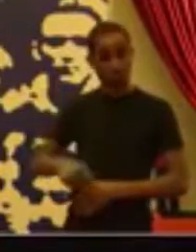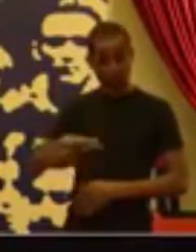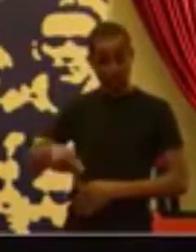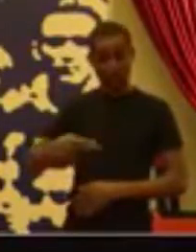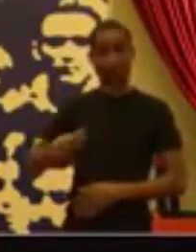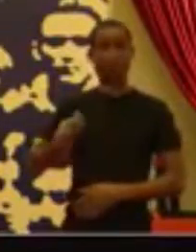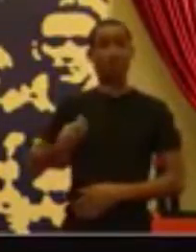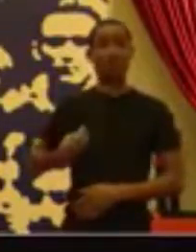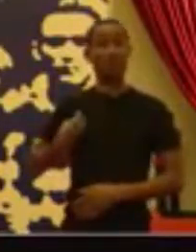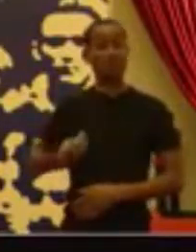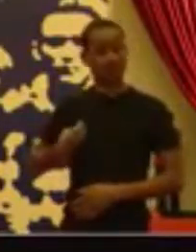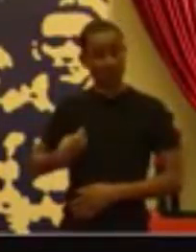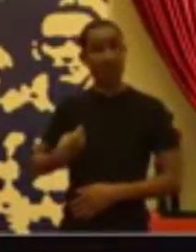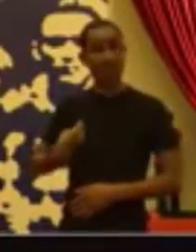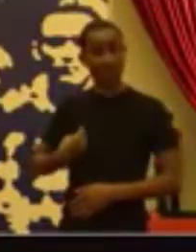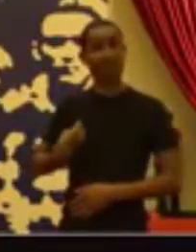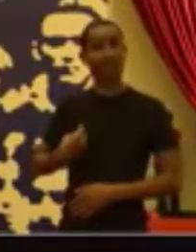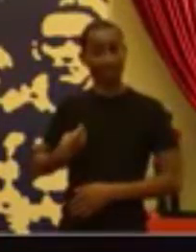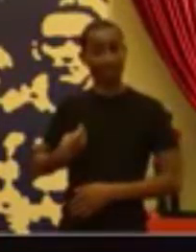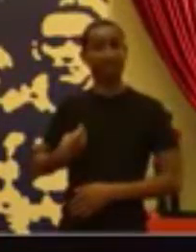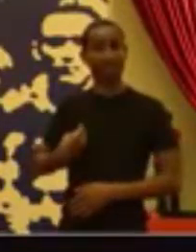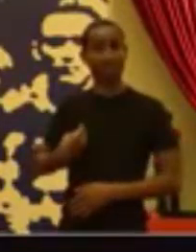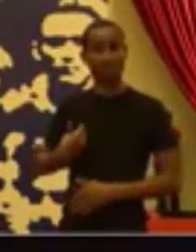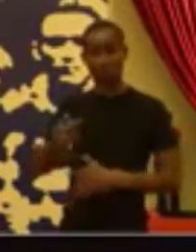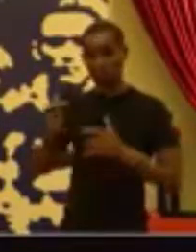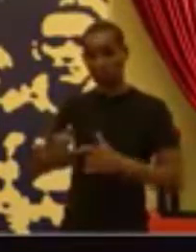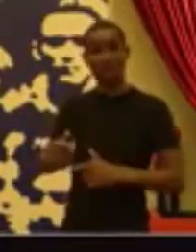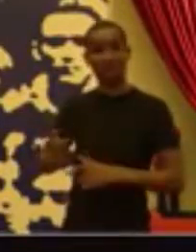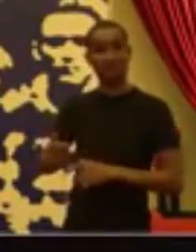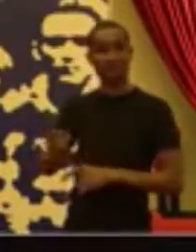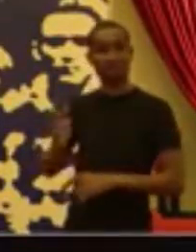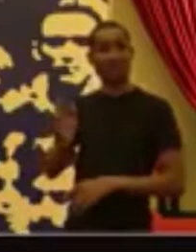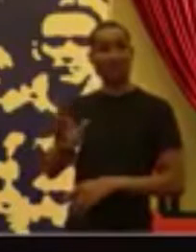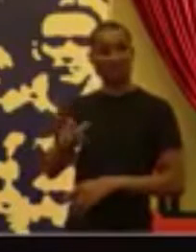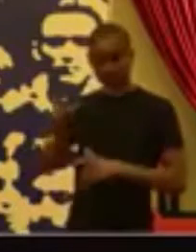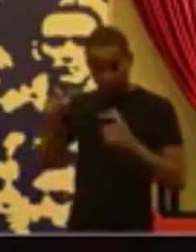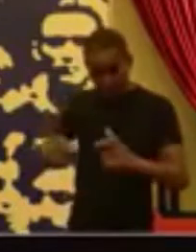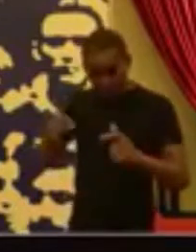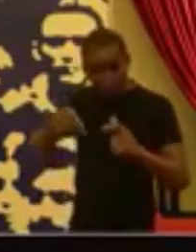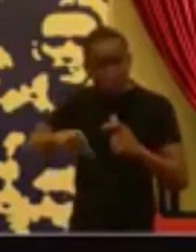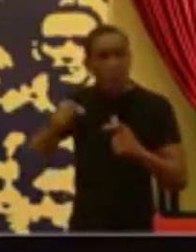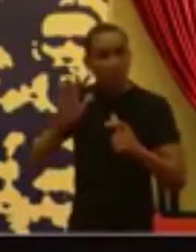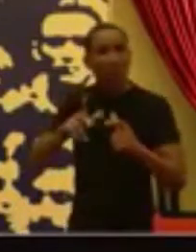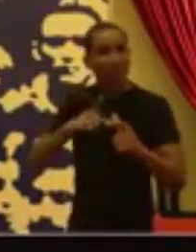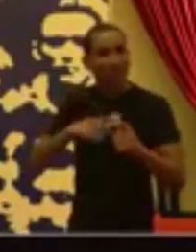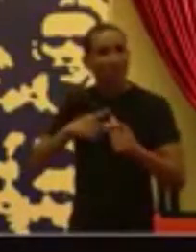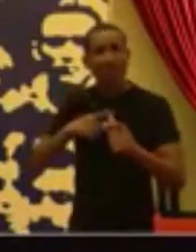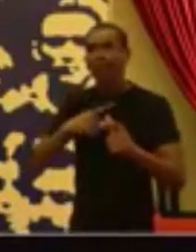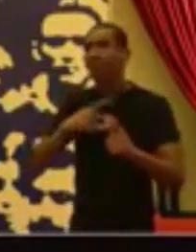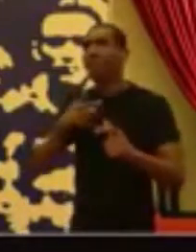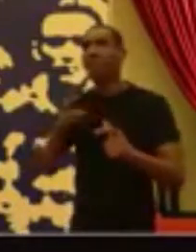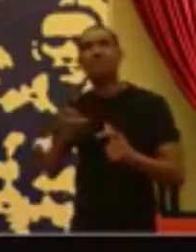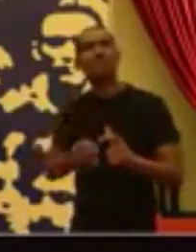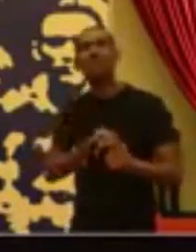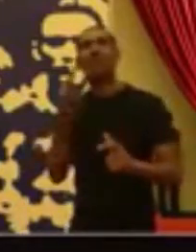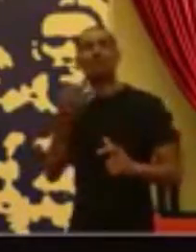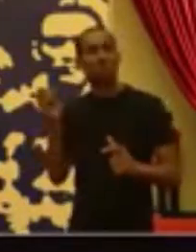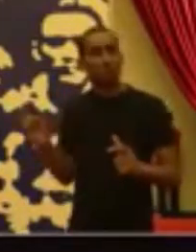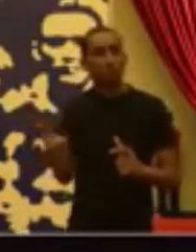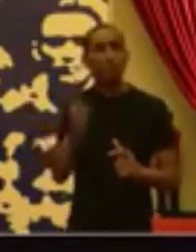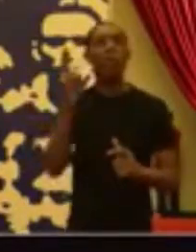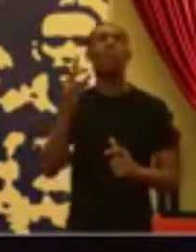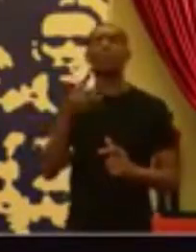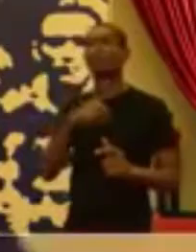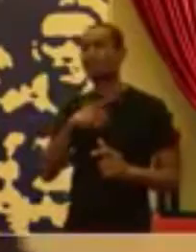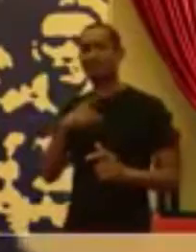Francisco, palco de tantas vitórias, palco de tanta gente, da gente ter ministro, ter hoje presidente